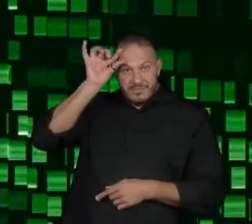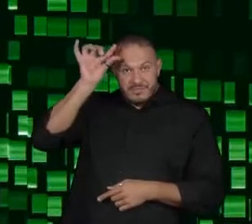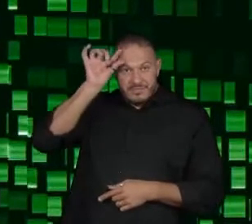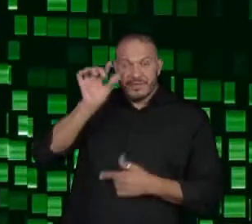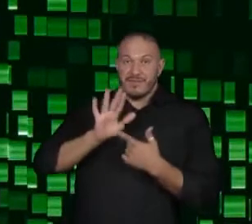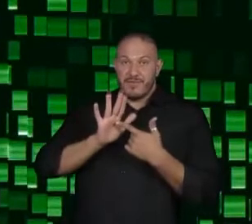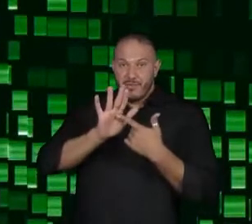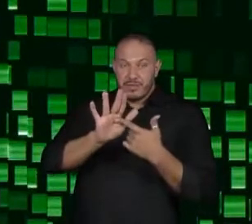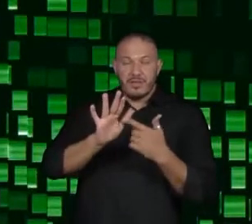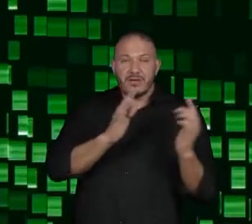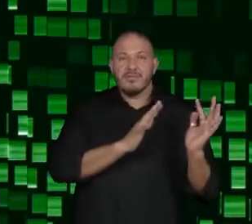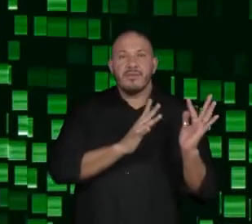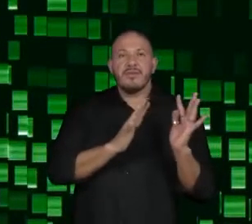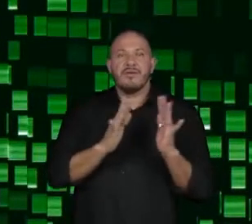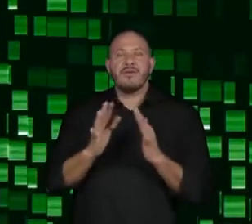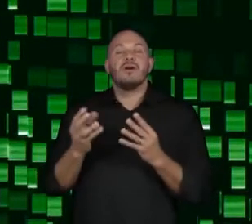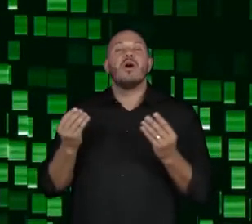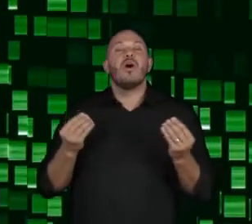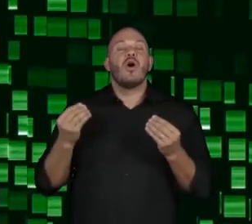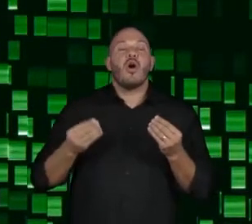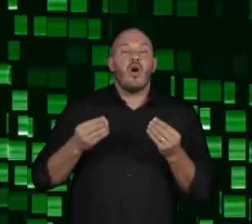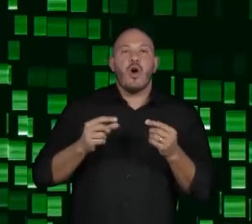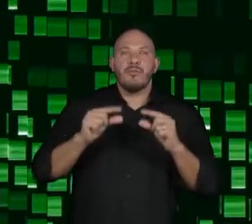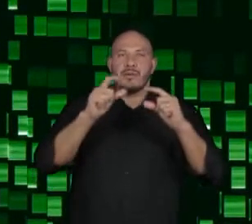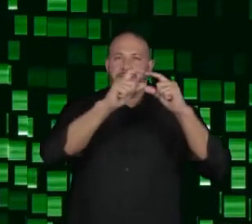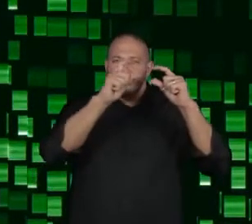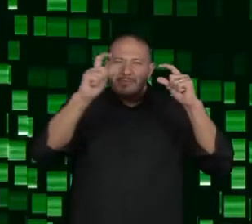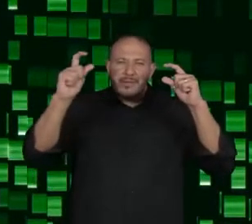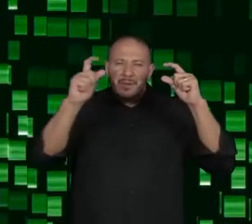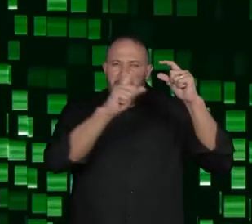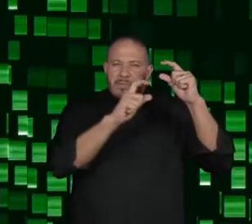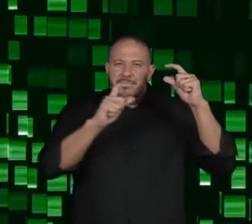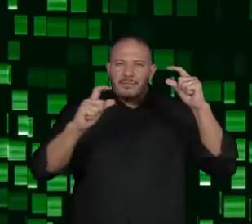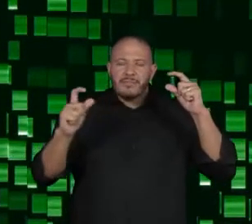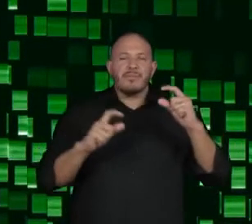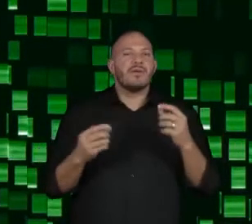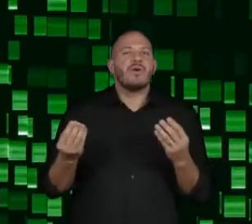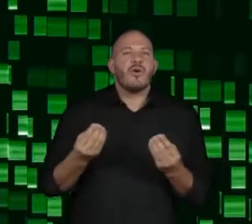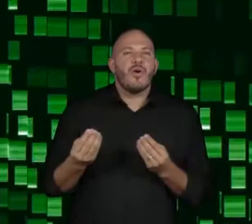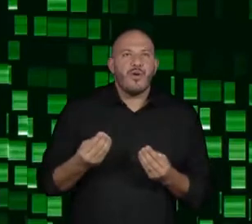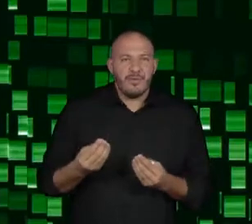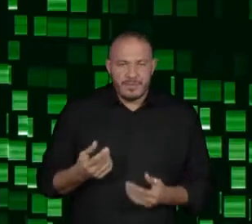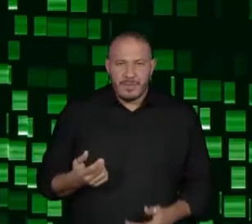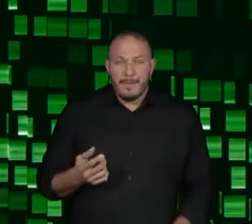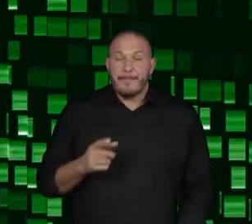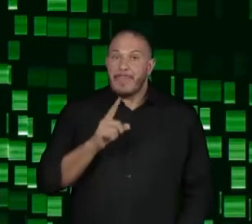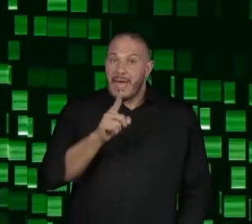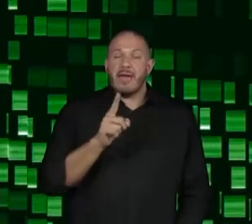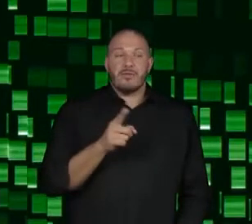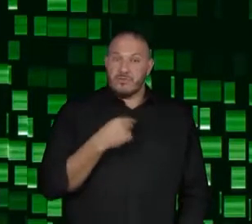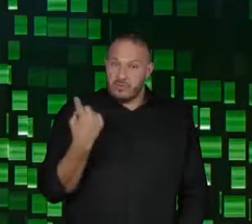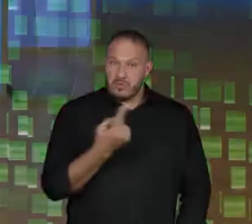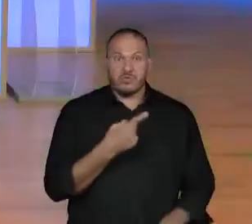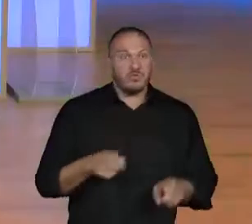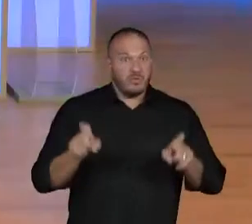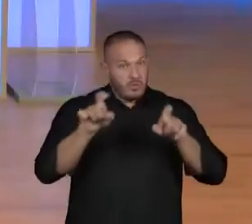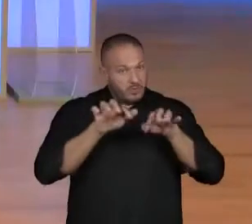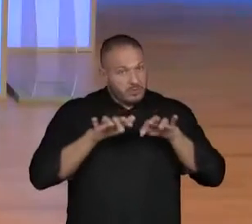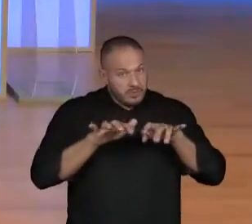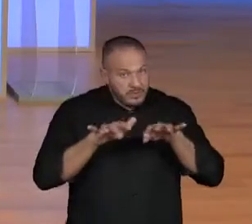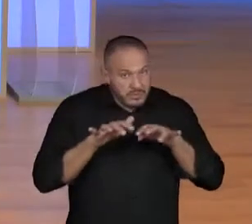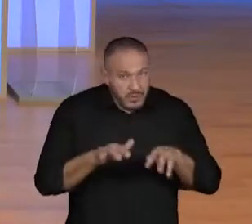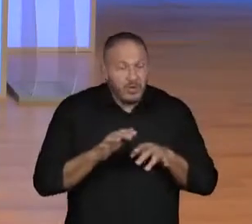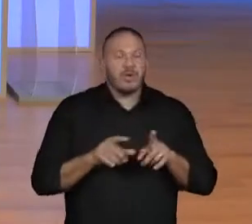gente de como os pixels funcionam. Os nossos computadores, né,